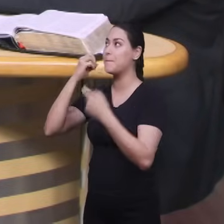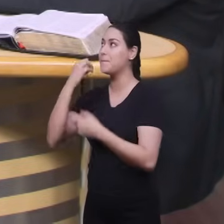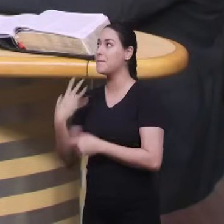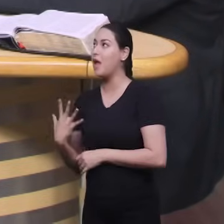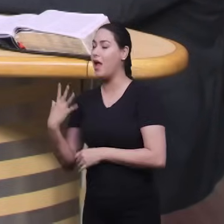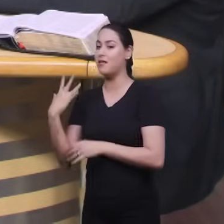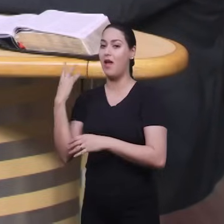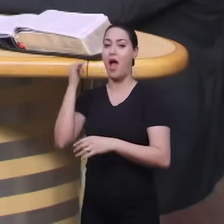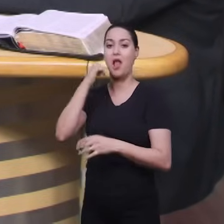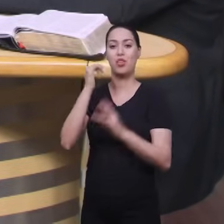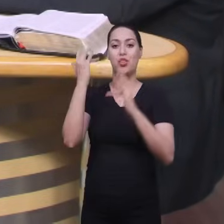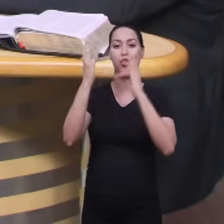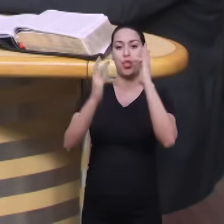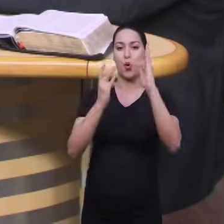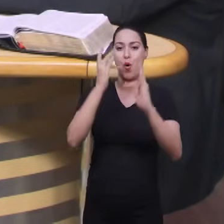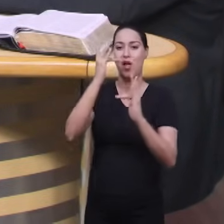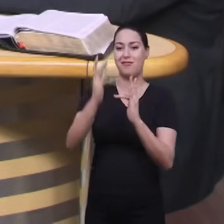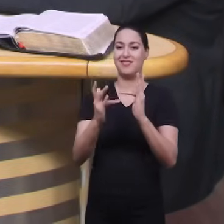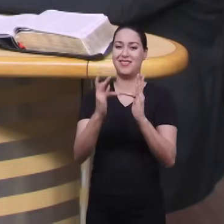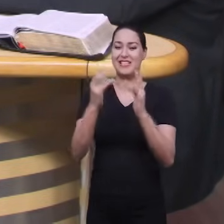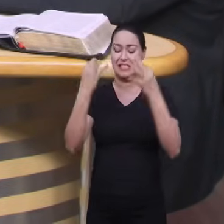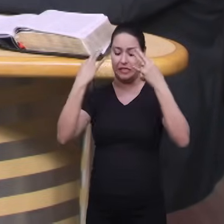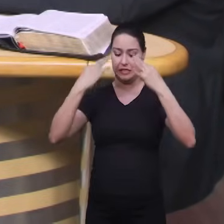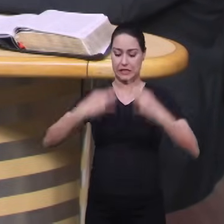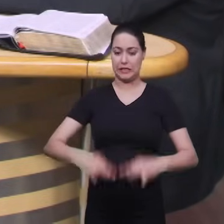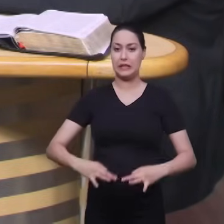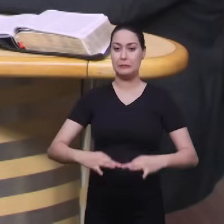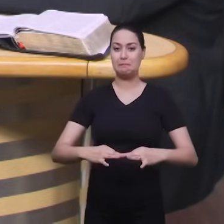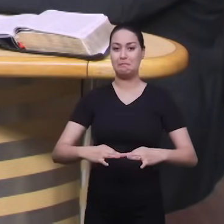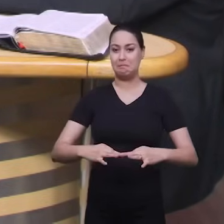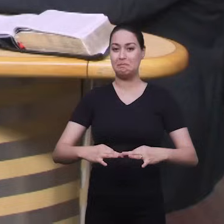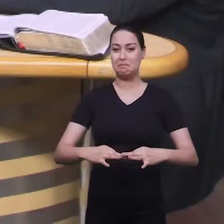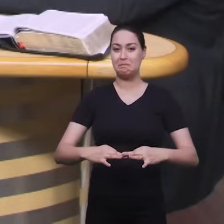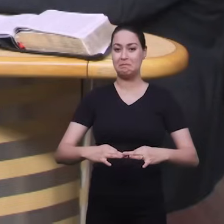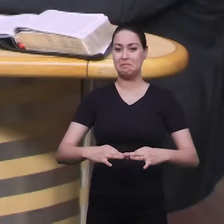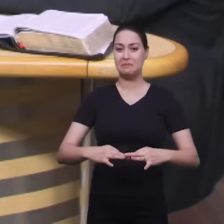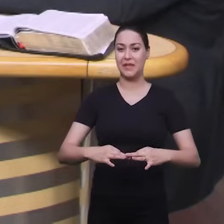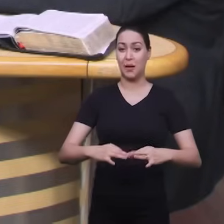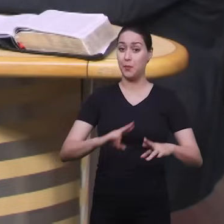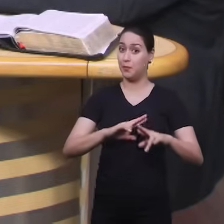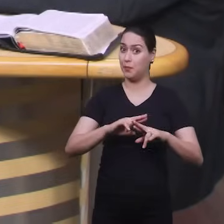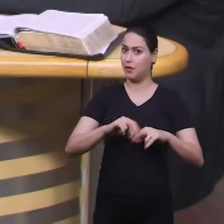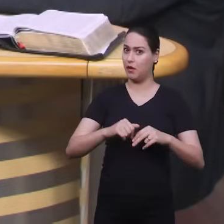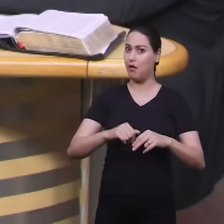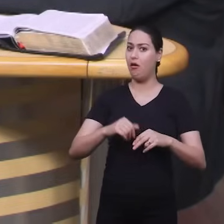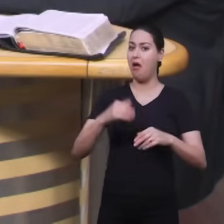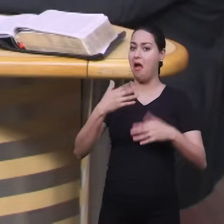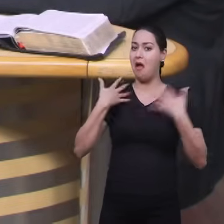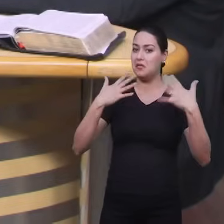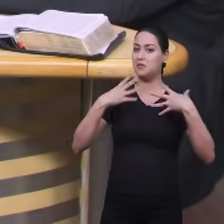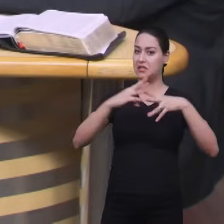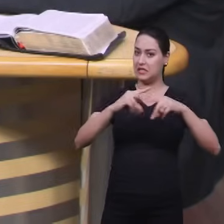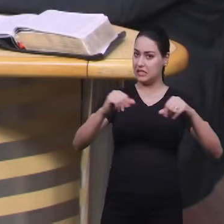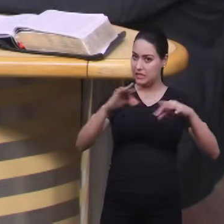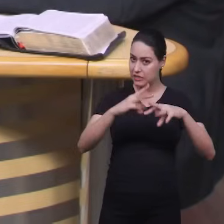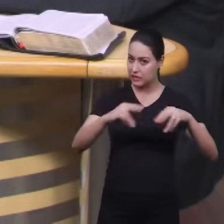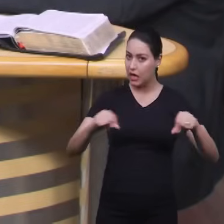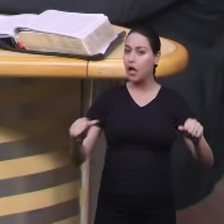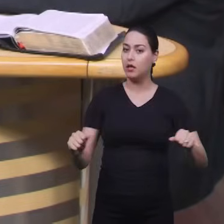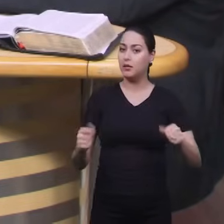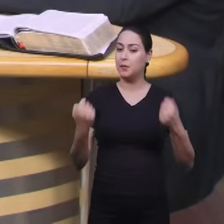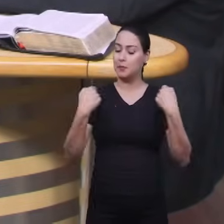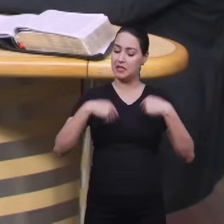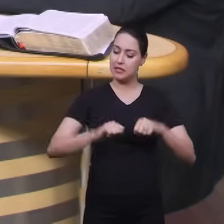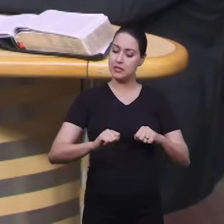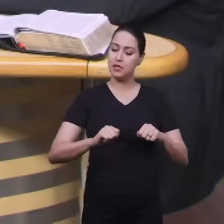bem a noiva né em condições ali totais condições apesar do deserto apesar do